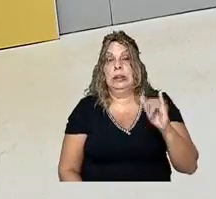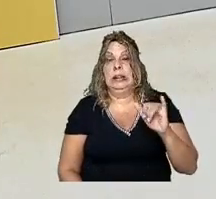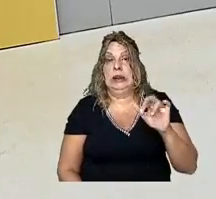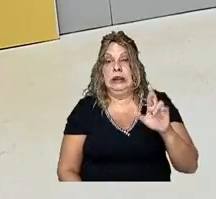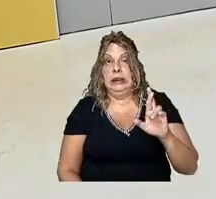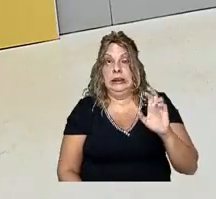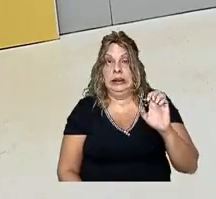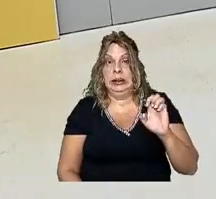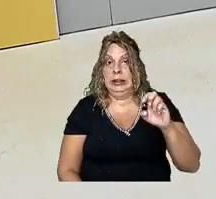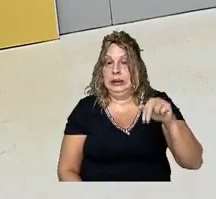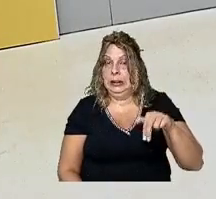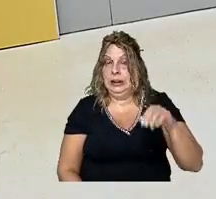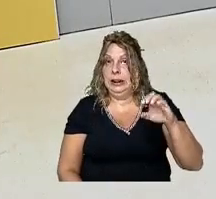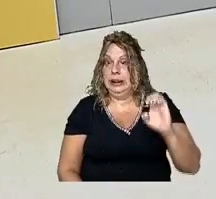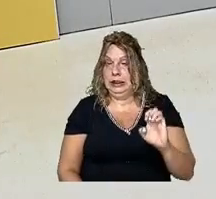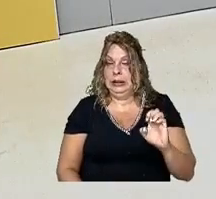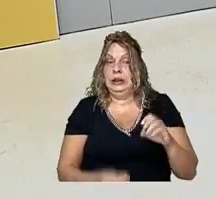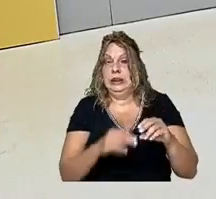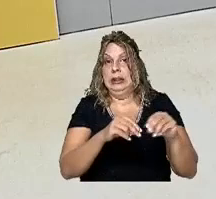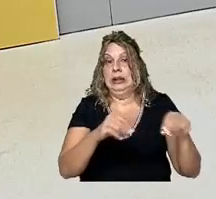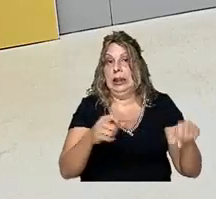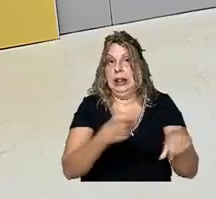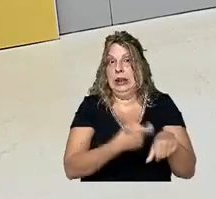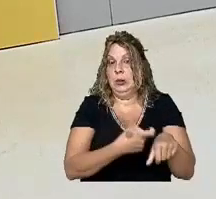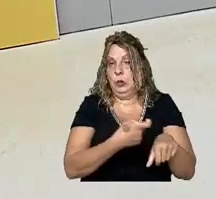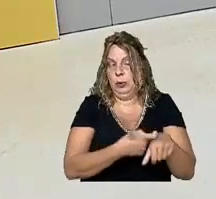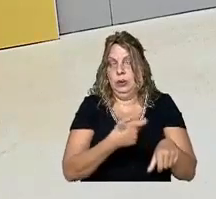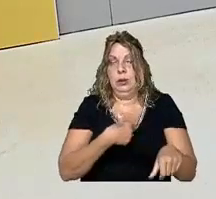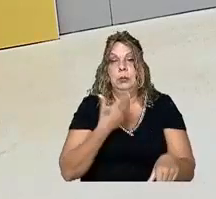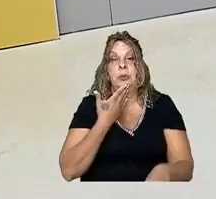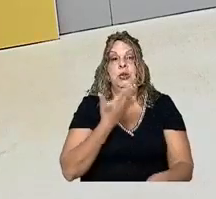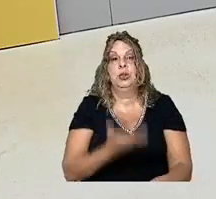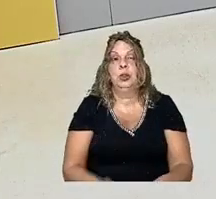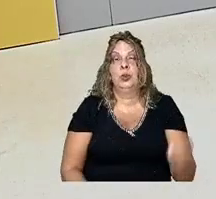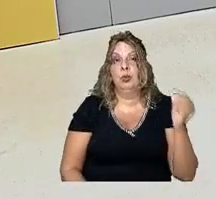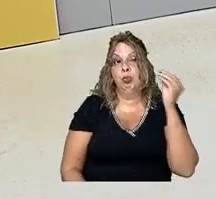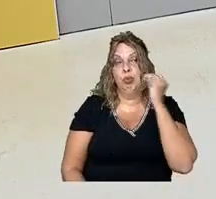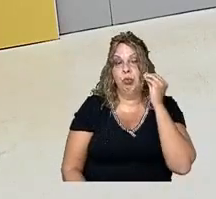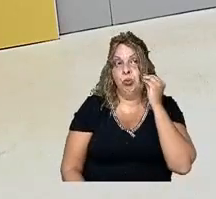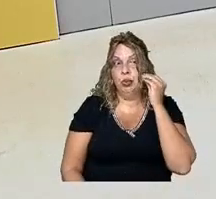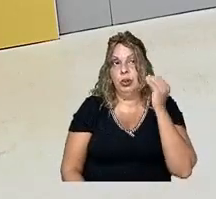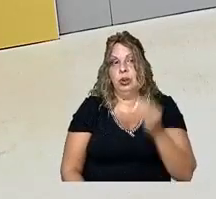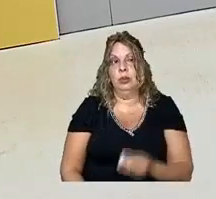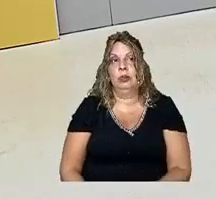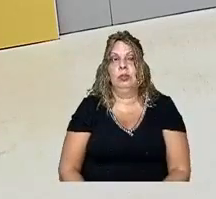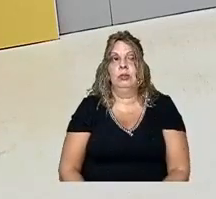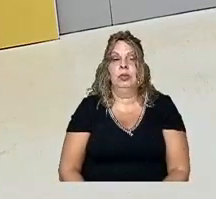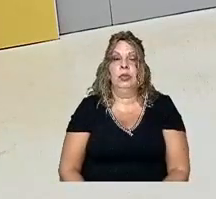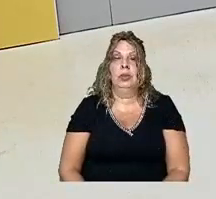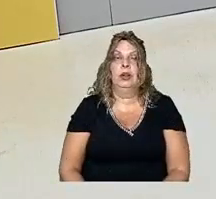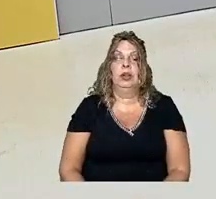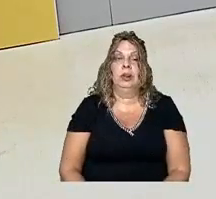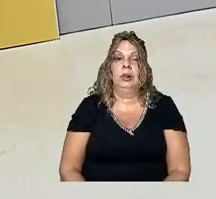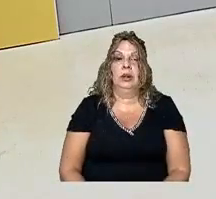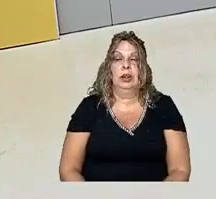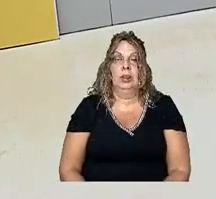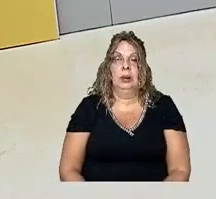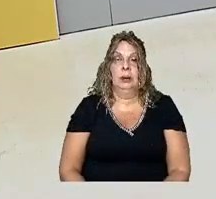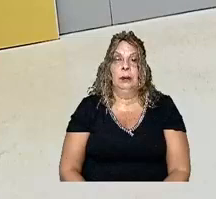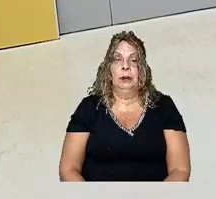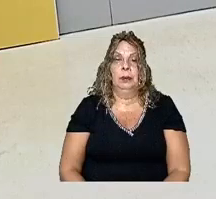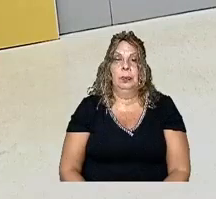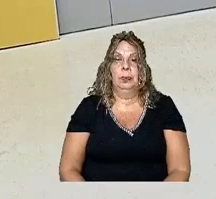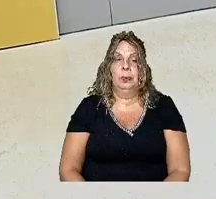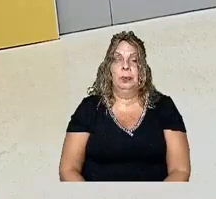Ó, Peg Mara falou aqui no Instagram. Cheguei, Brasil! A turma tá animada, a Catiele disse que é a vez